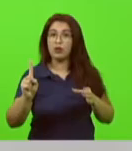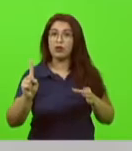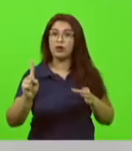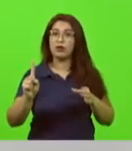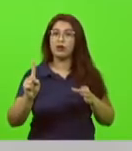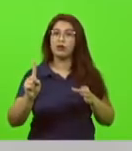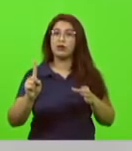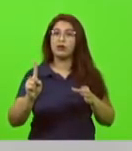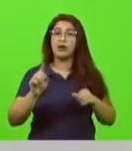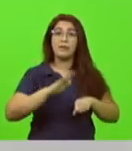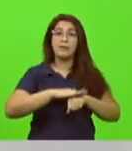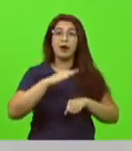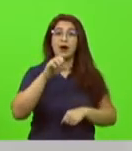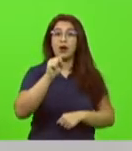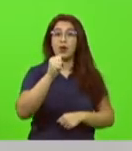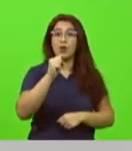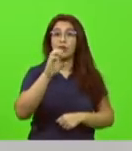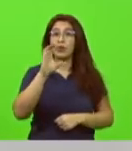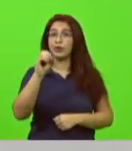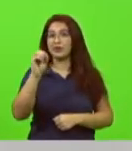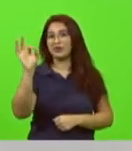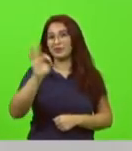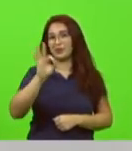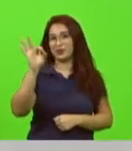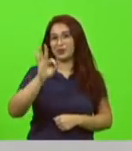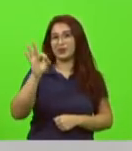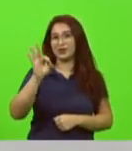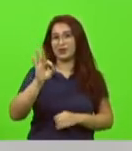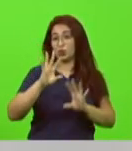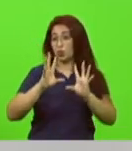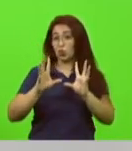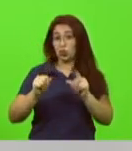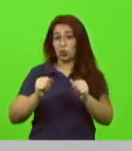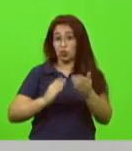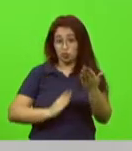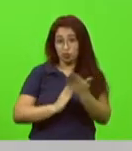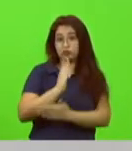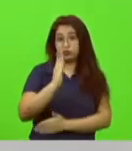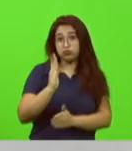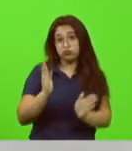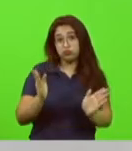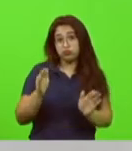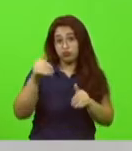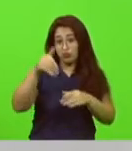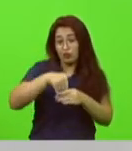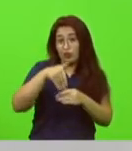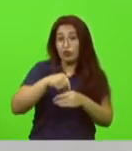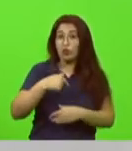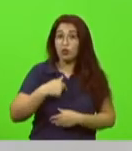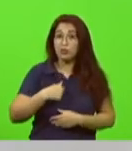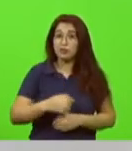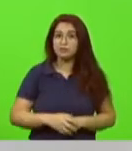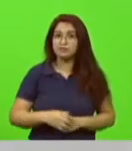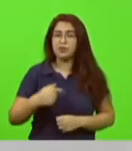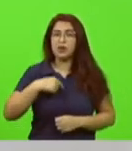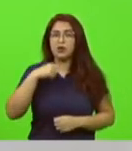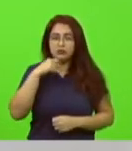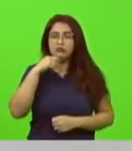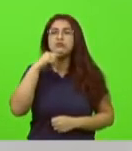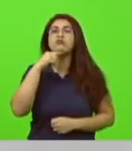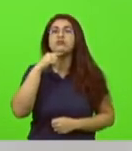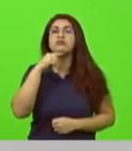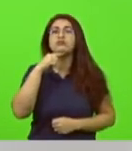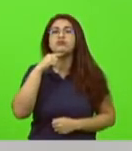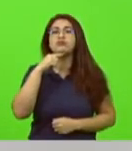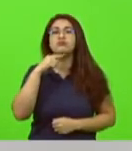governo, com mais de 80% de aprovação, e ando, deputado Kennedy, de cabeça erguida. É o maior patrimônio